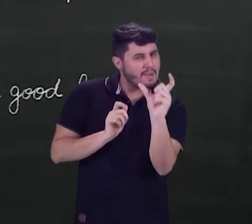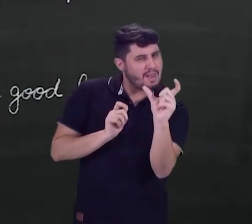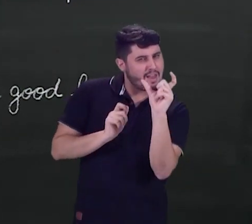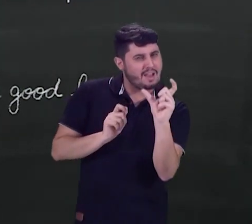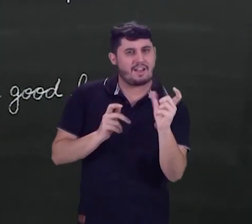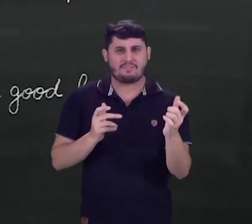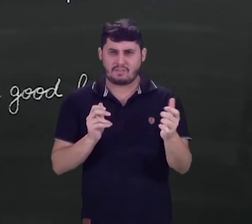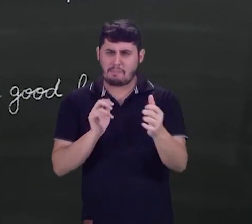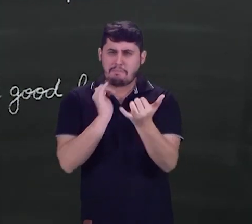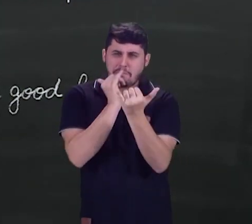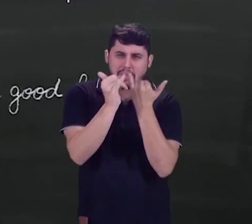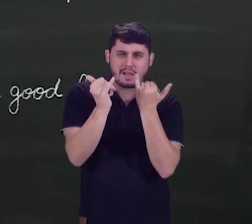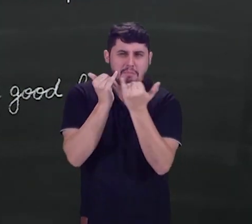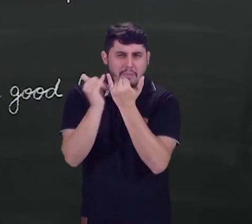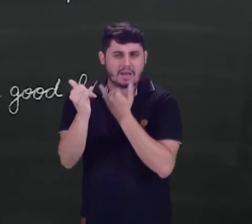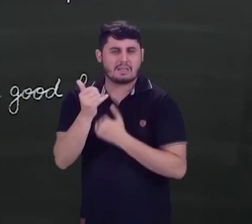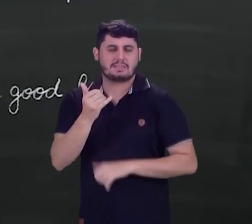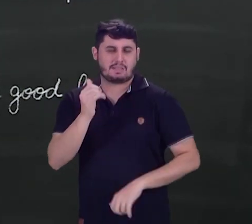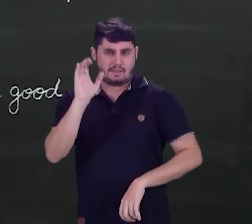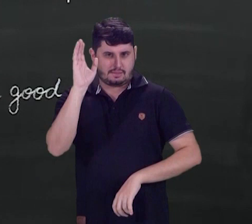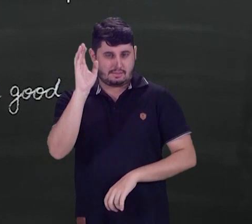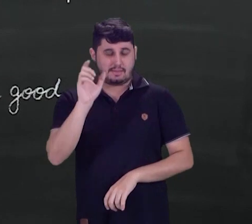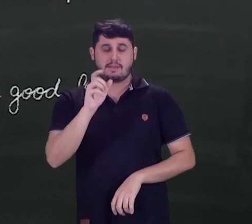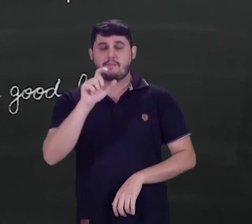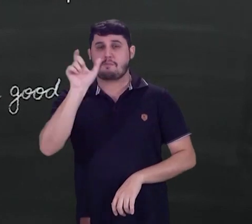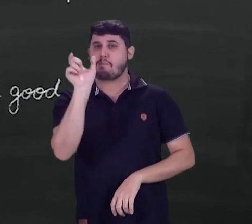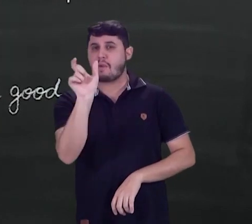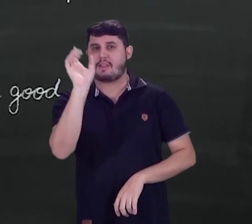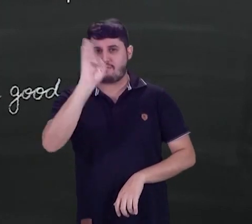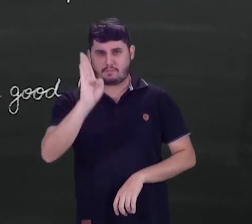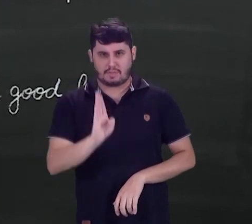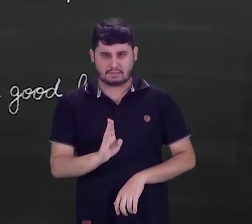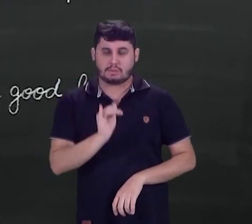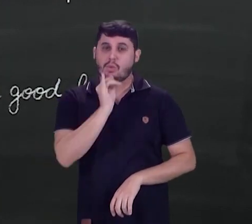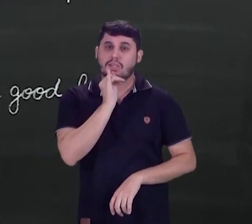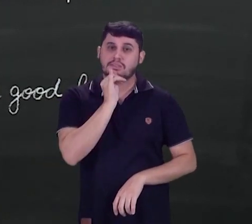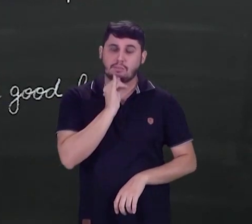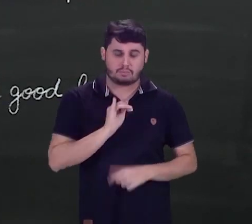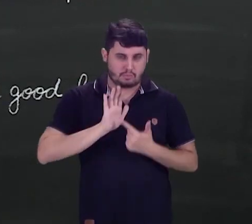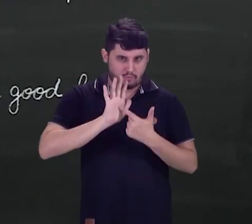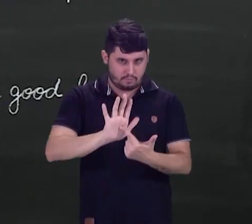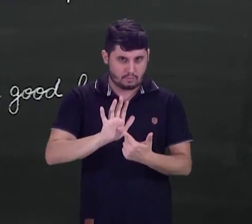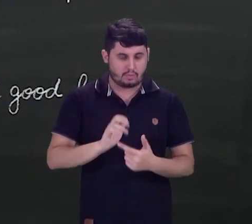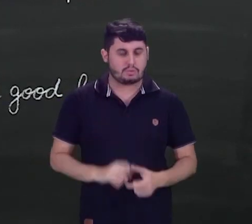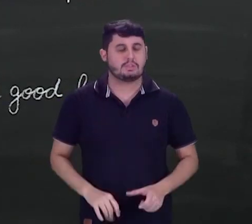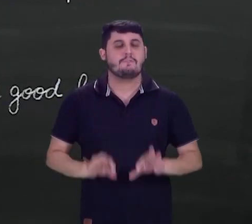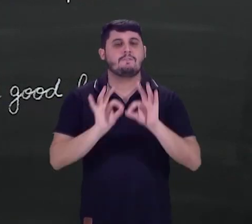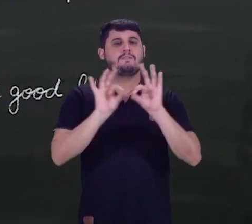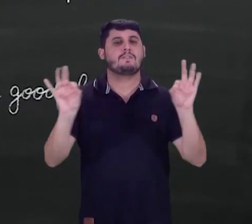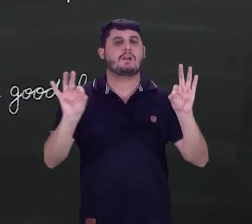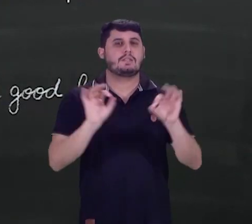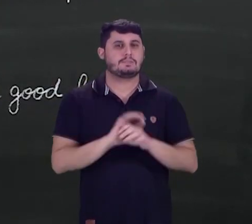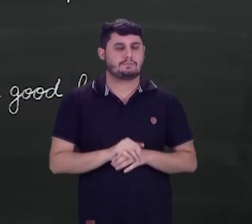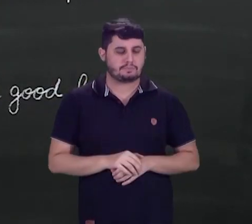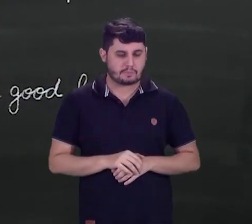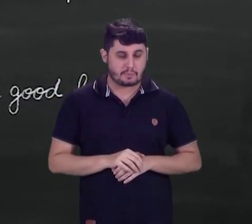num outro momento a gente vai conversar a respeito delas, inclusive. Eu tenho aqui, por exemplo, uma frase em